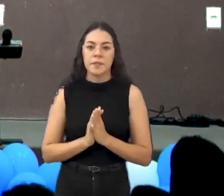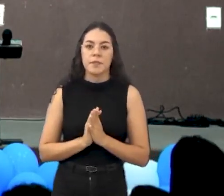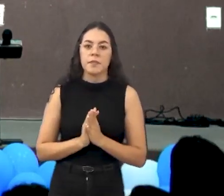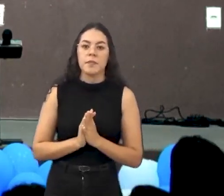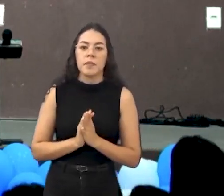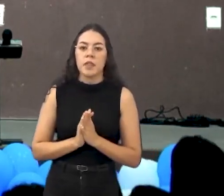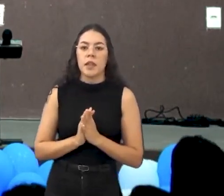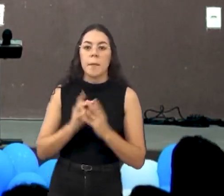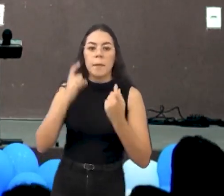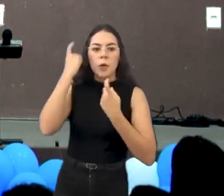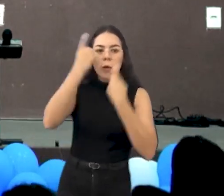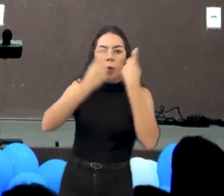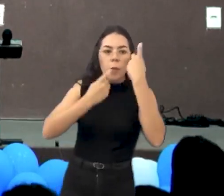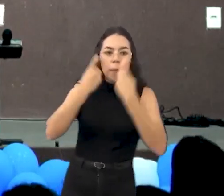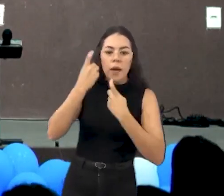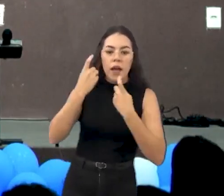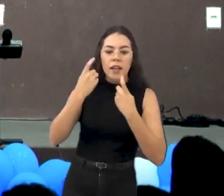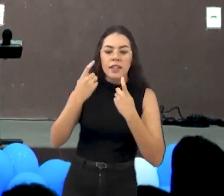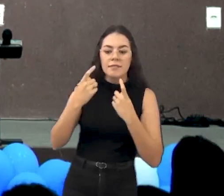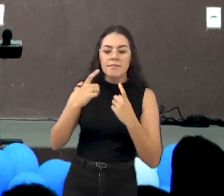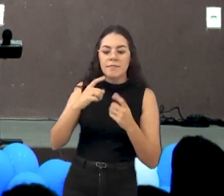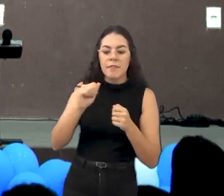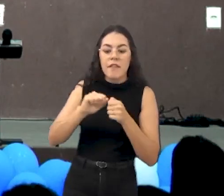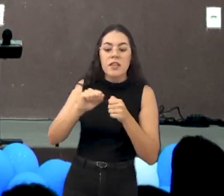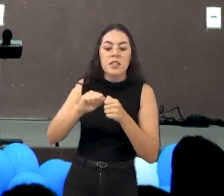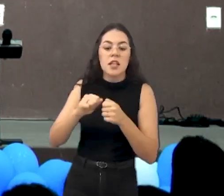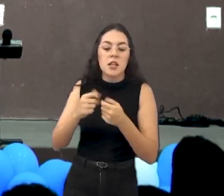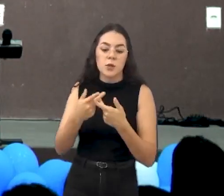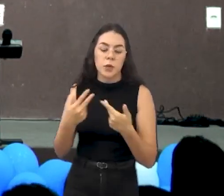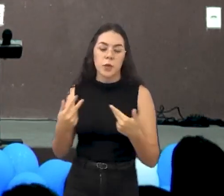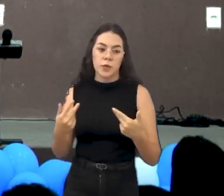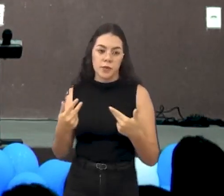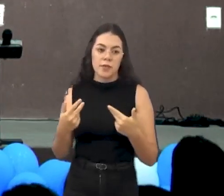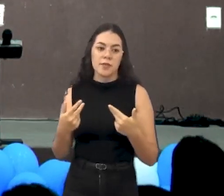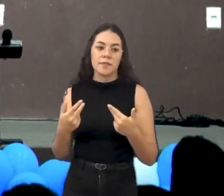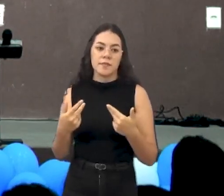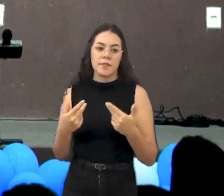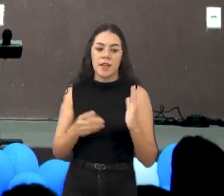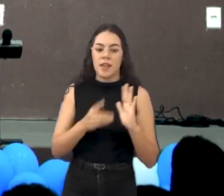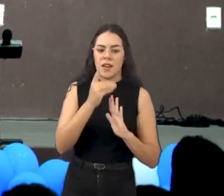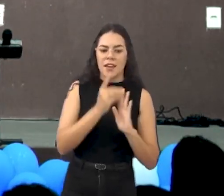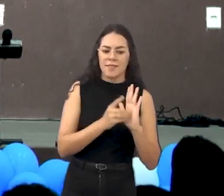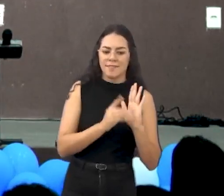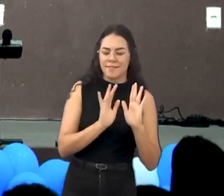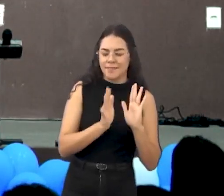Ele se preocupa muito mais em assumir seus deveres do que seus direitos.